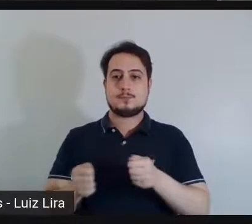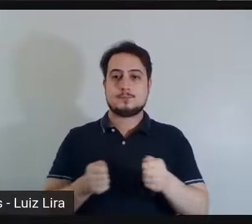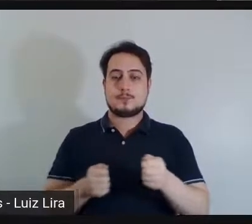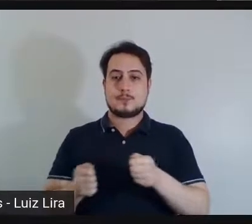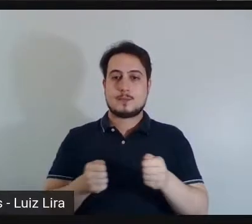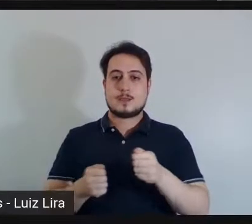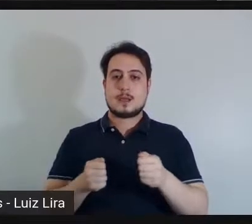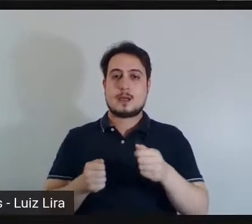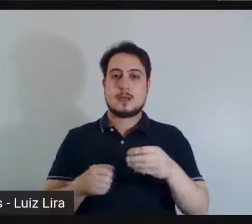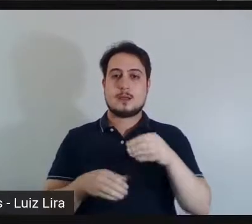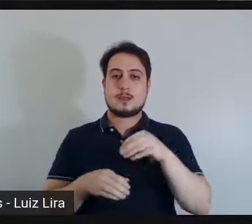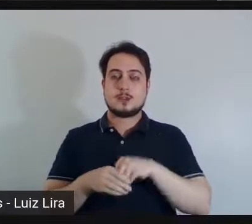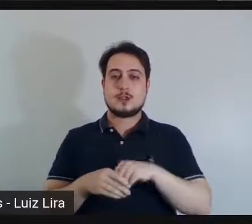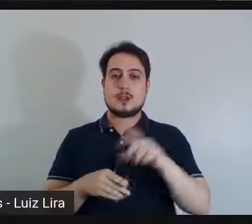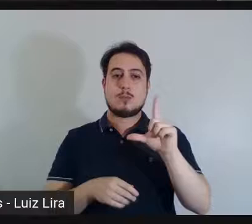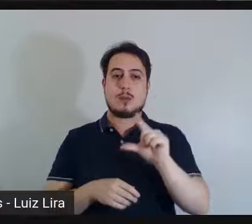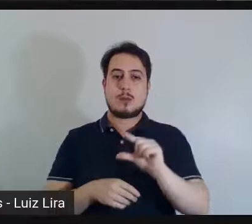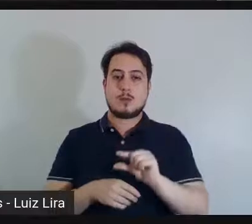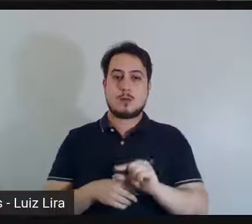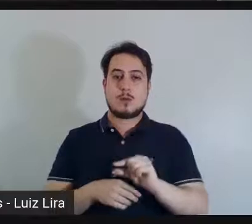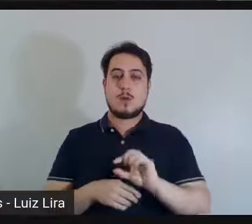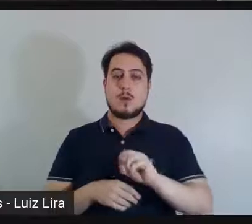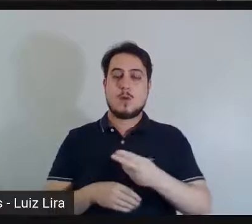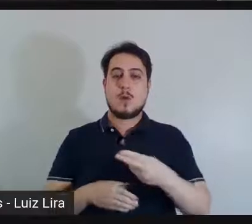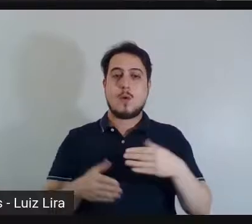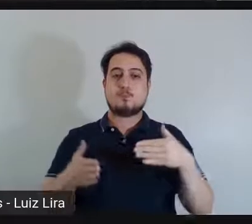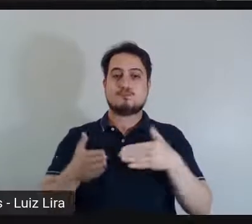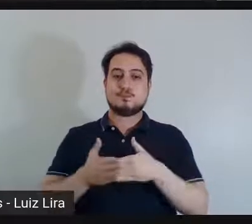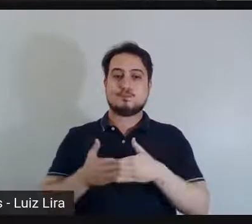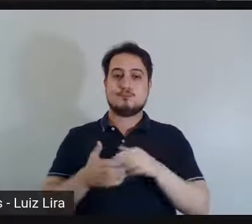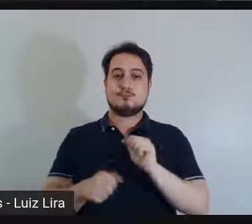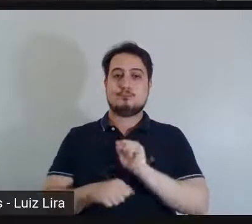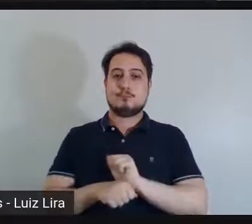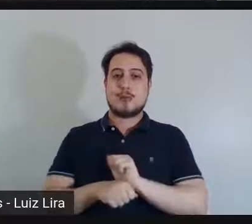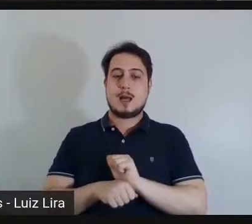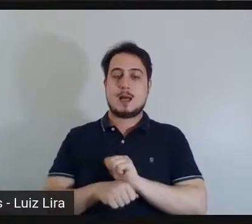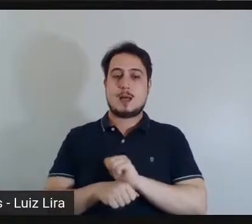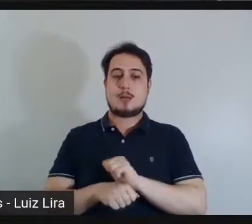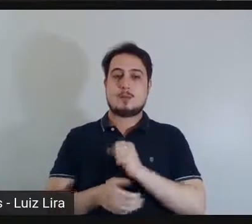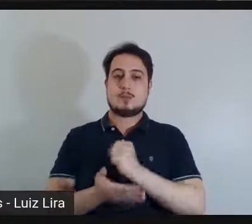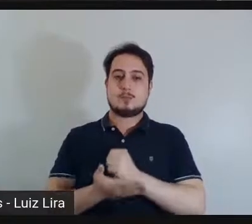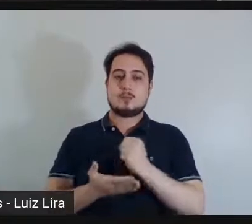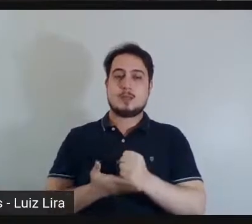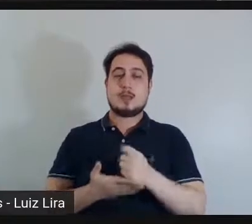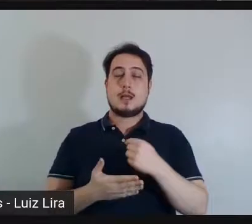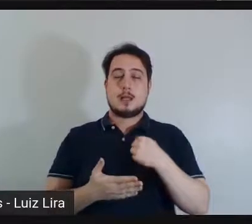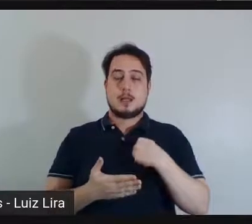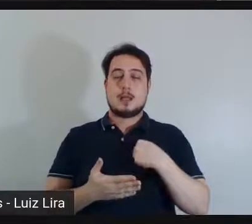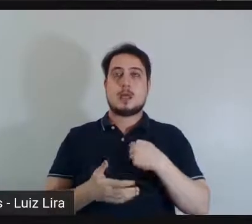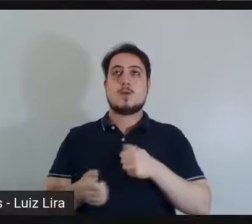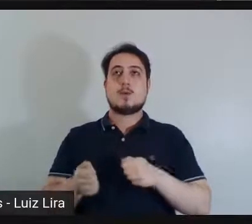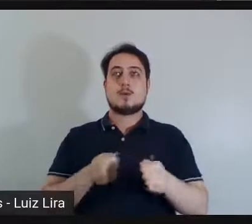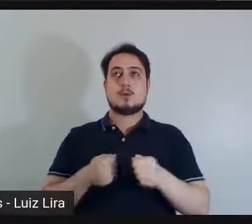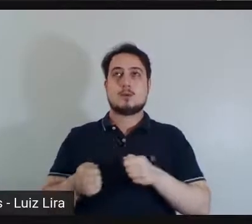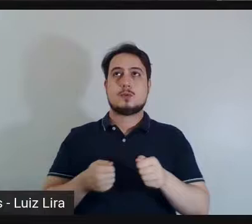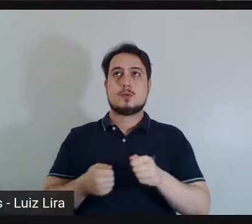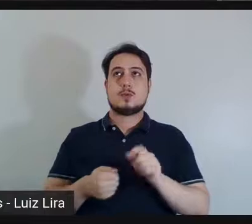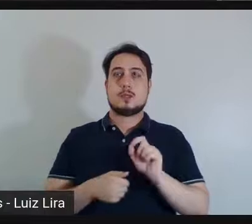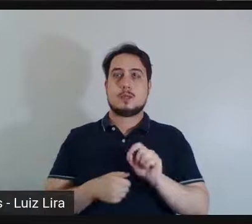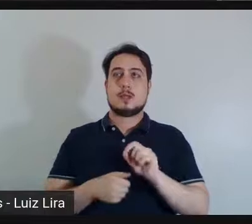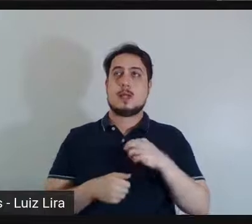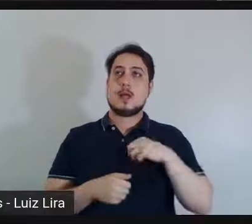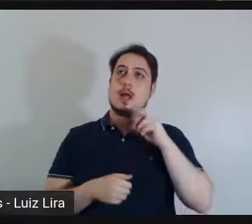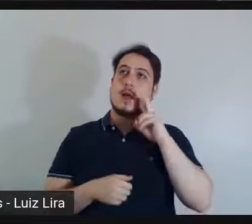que tiveram redução ou mesmo interrupção. Aí eu vou continuar como controle. Como controle, eu vejo que as